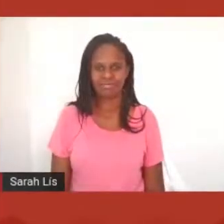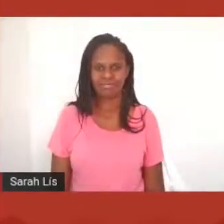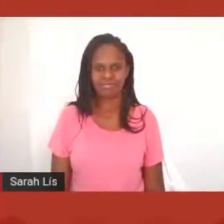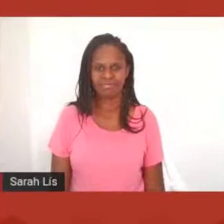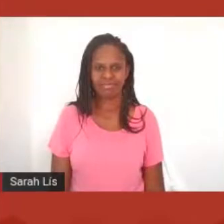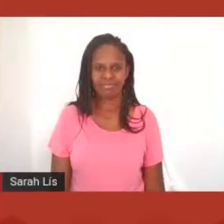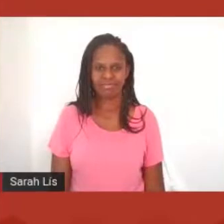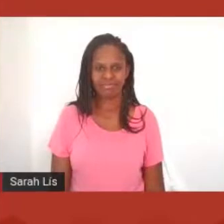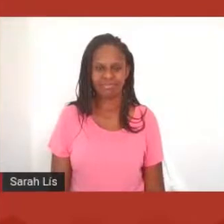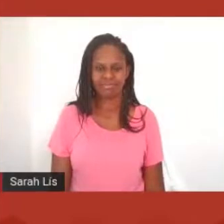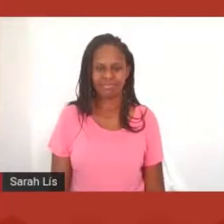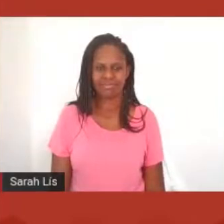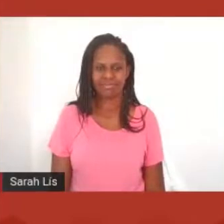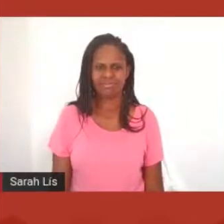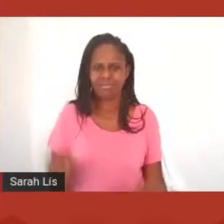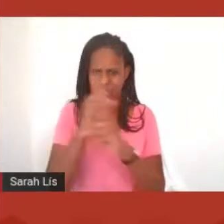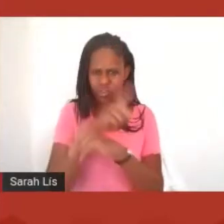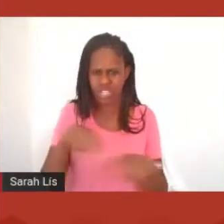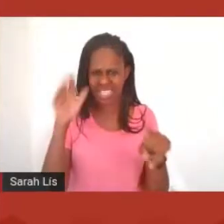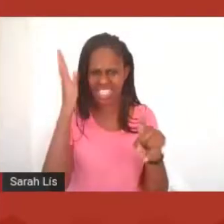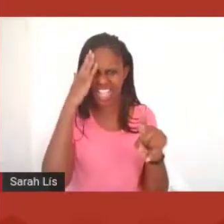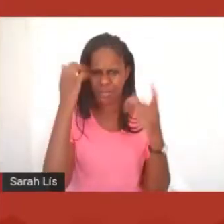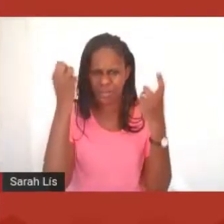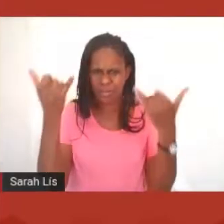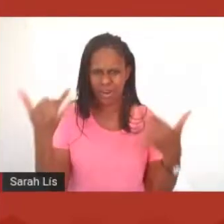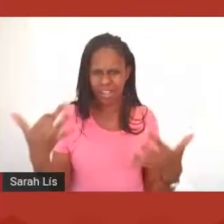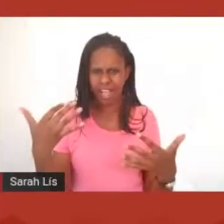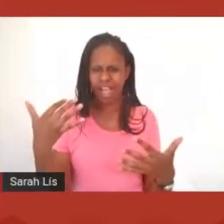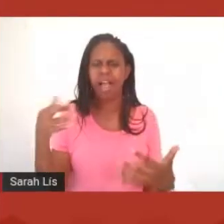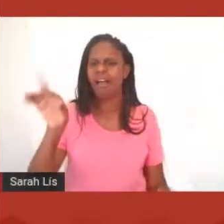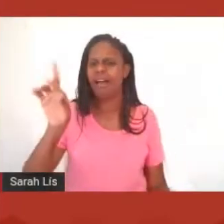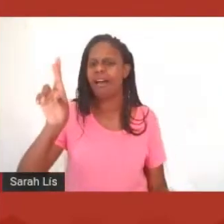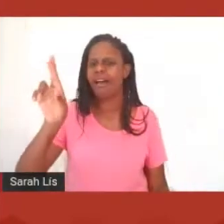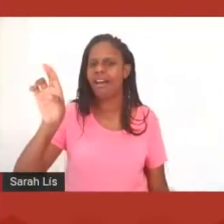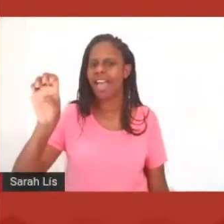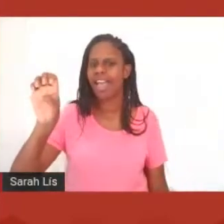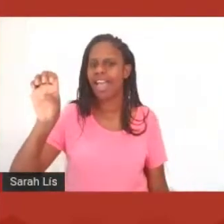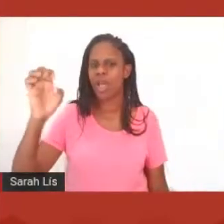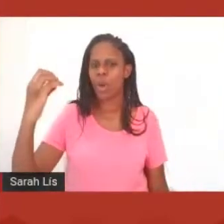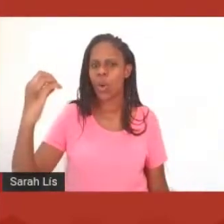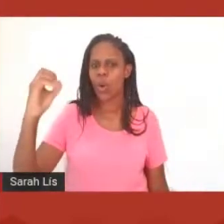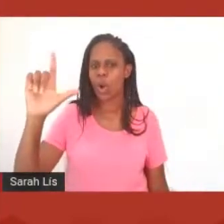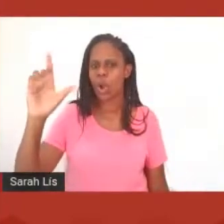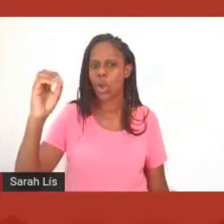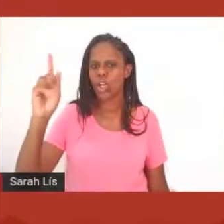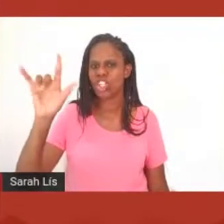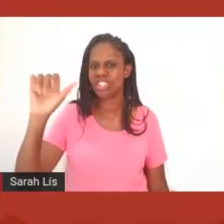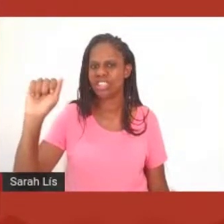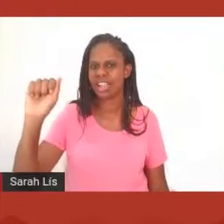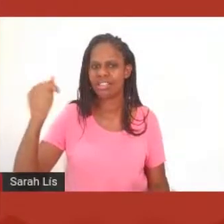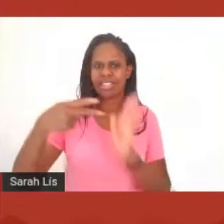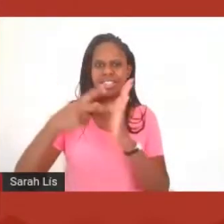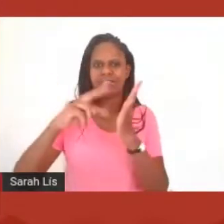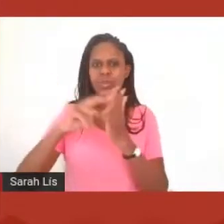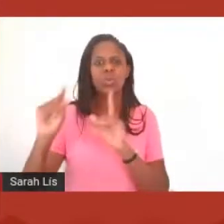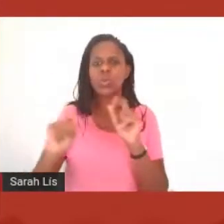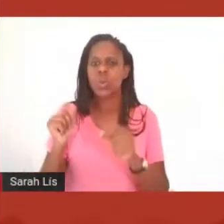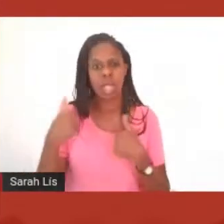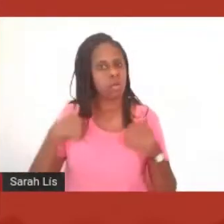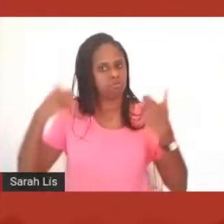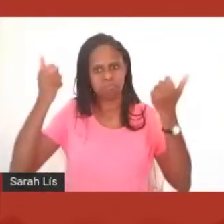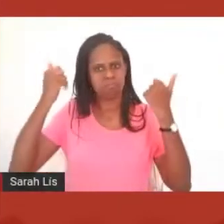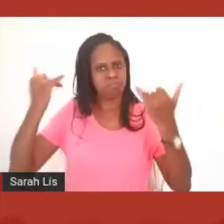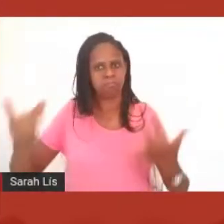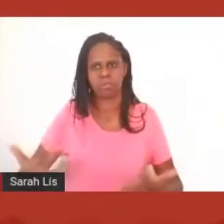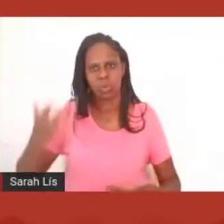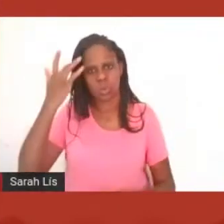Alguém sabe explicar bem o que é reologia para a gente fazer essa correlação? Então, não sei explicar muito bem. Assim,